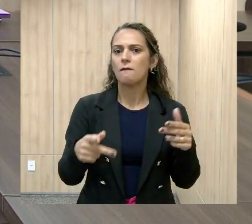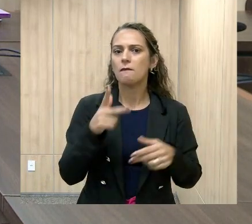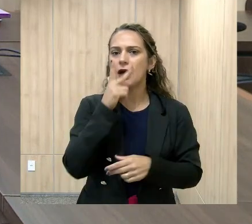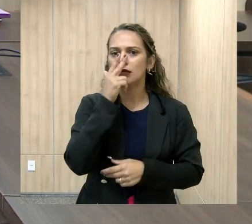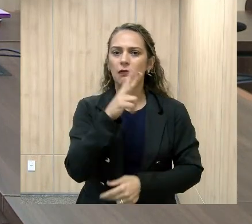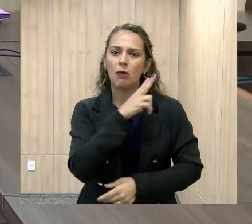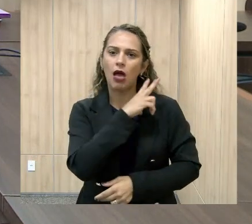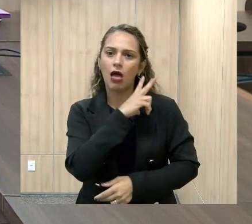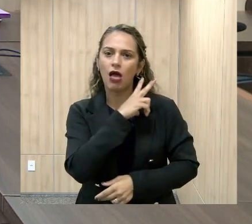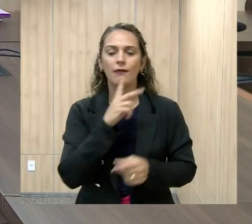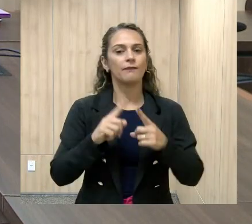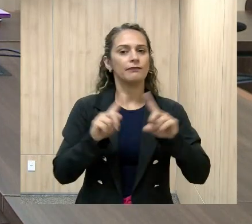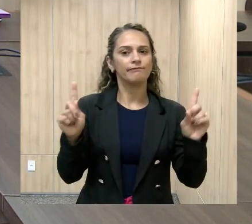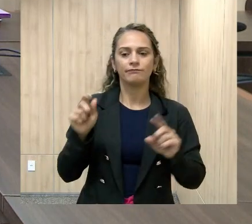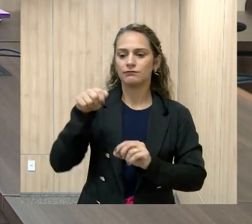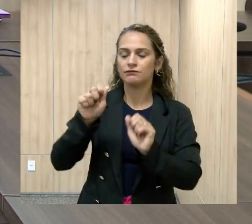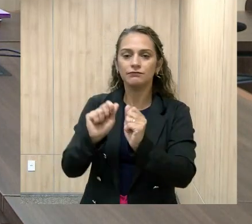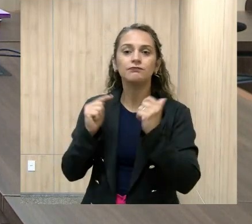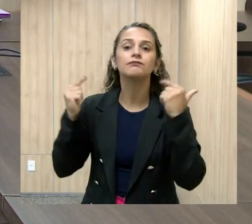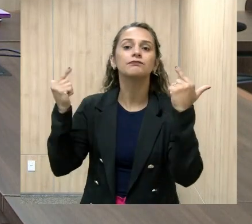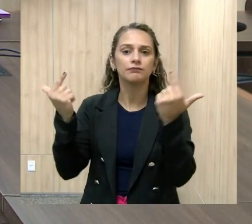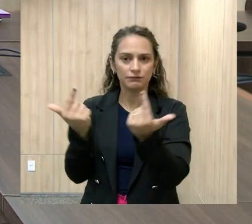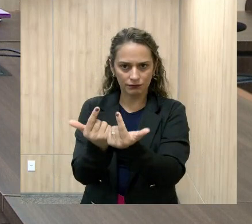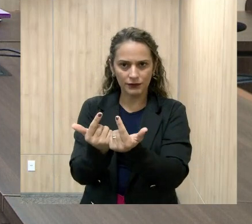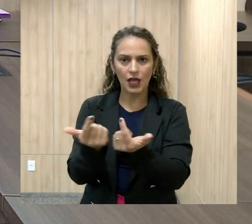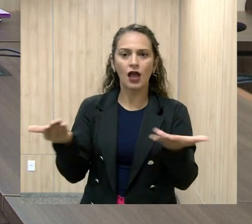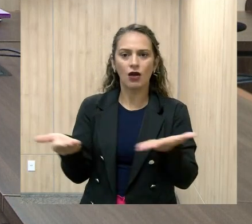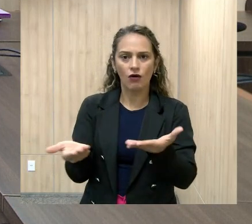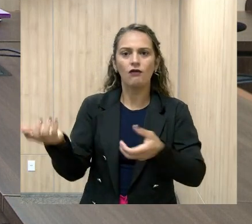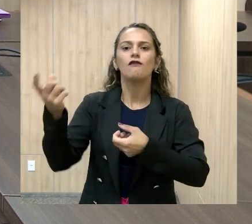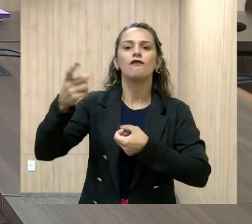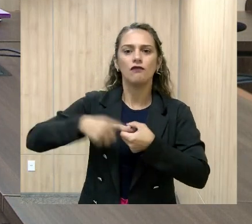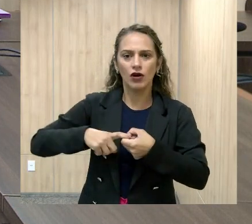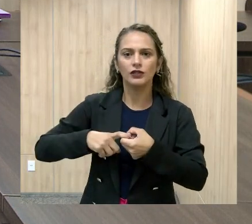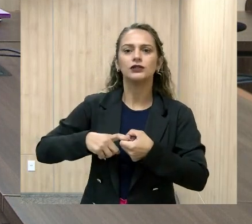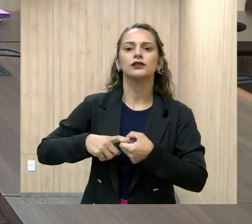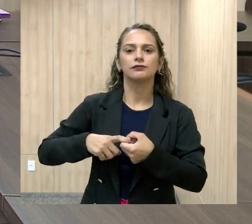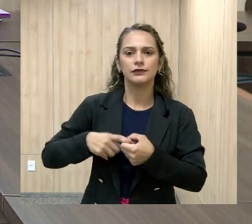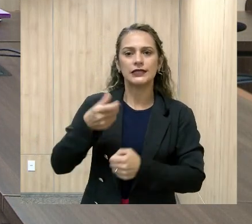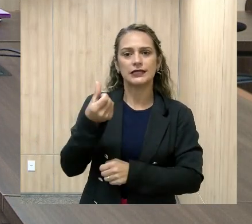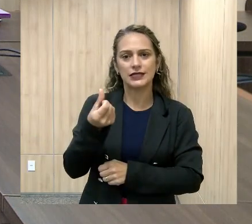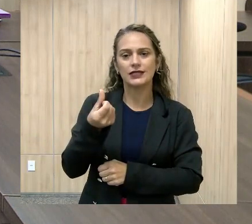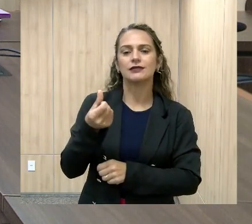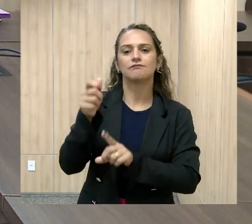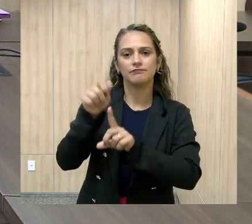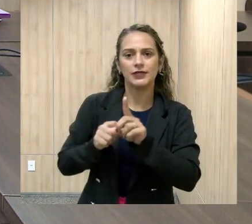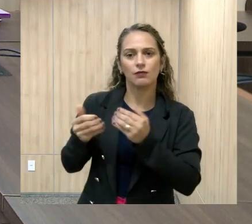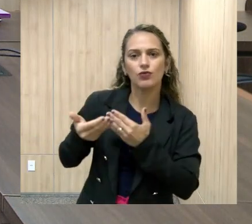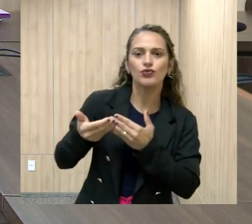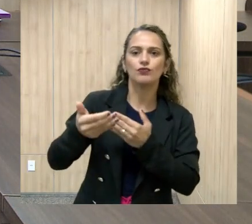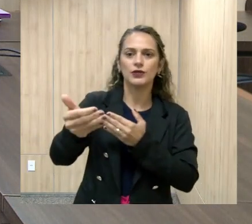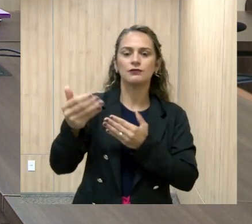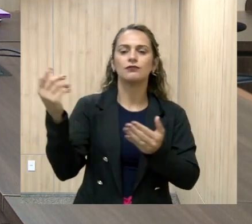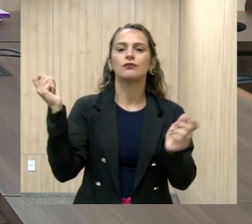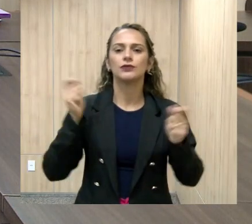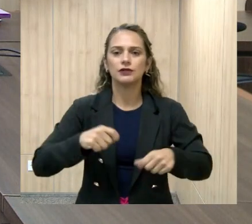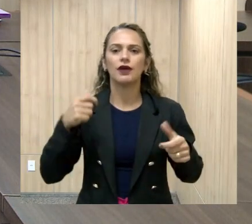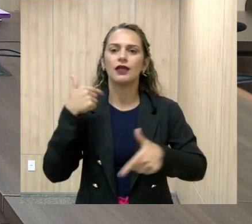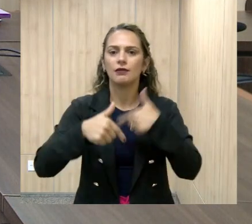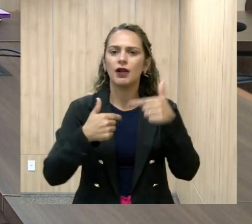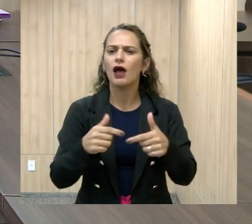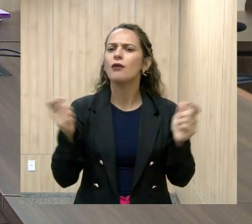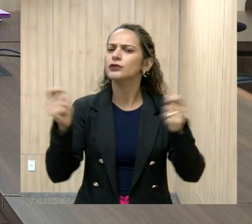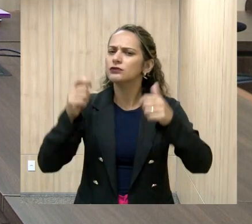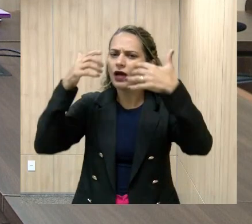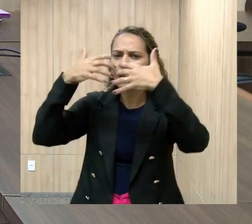muito Nossa mas que a Assembleia Legislativa agora na retomada no pós o recesso nós tenhamos essa condição